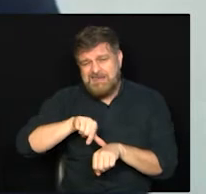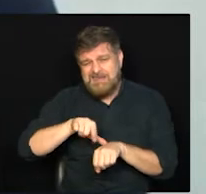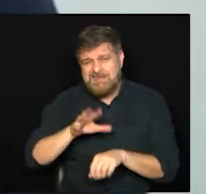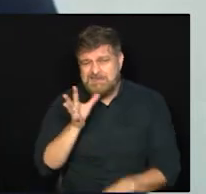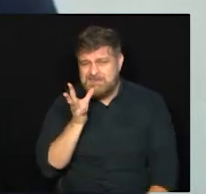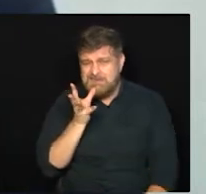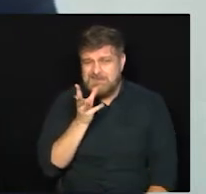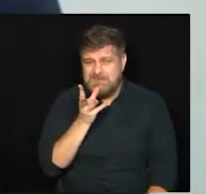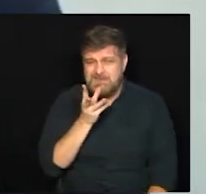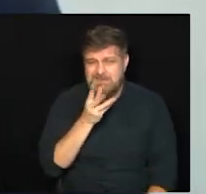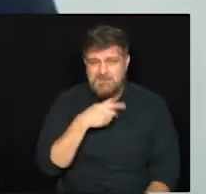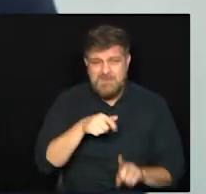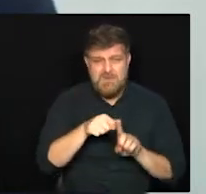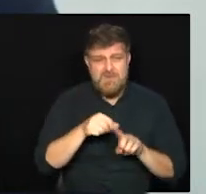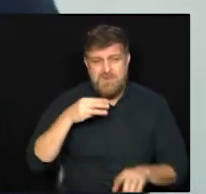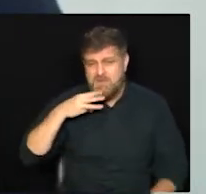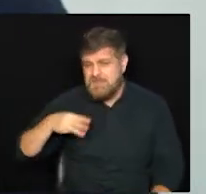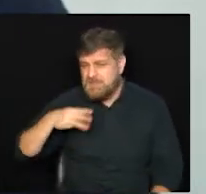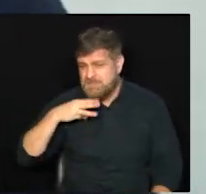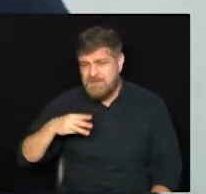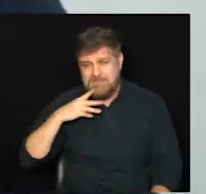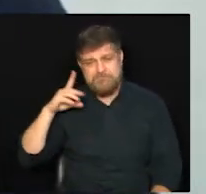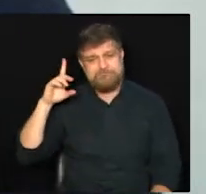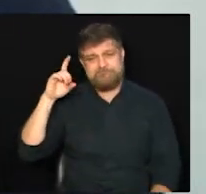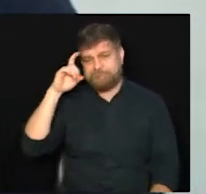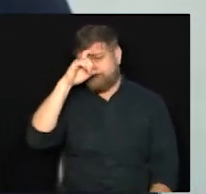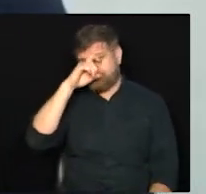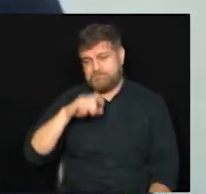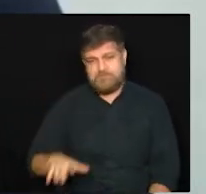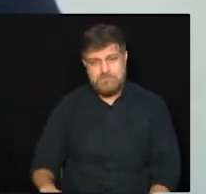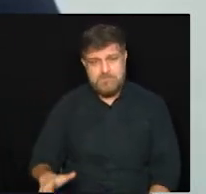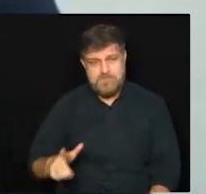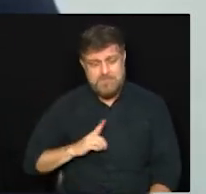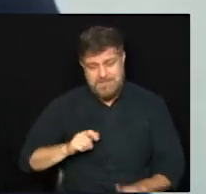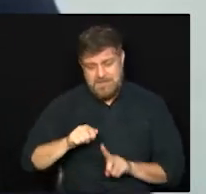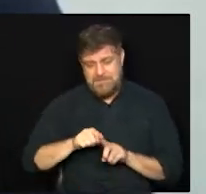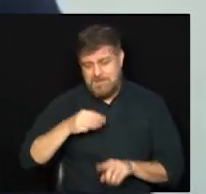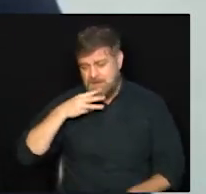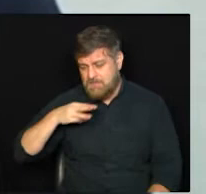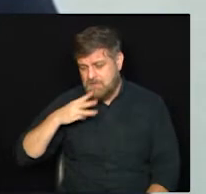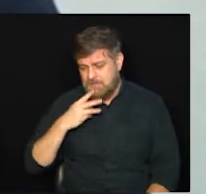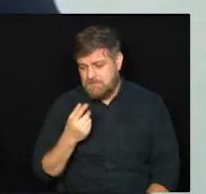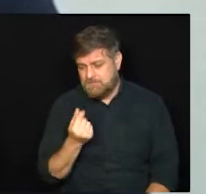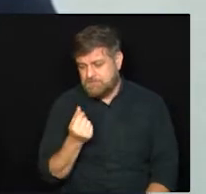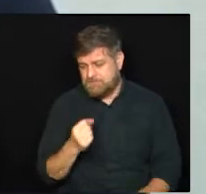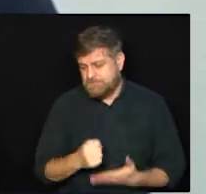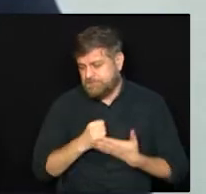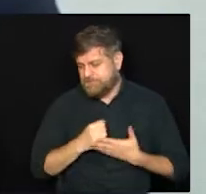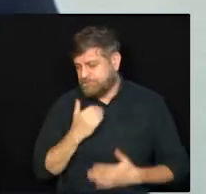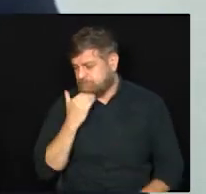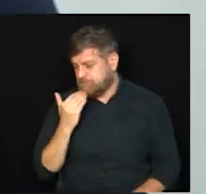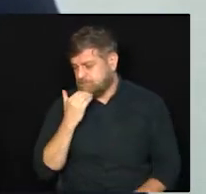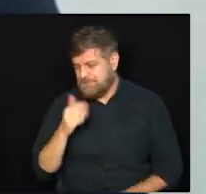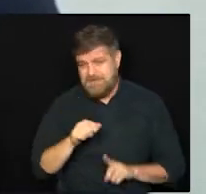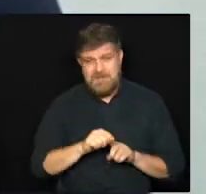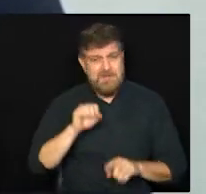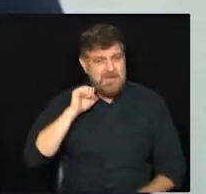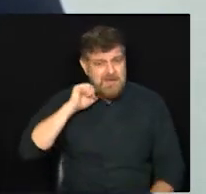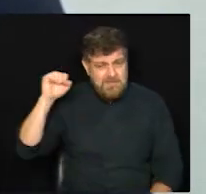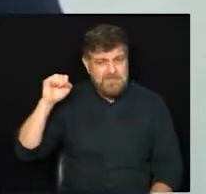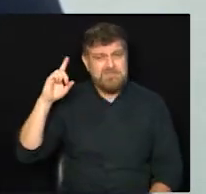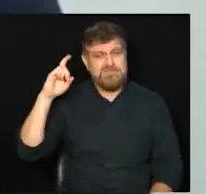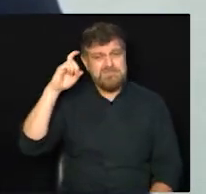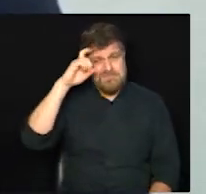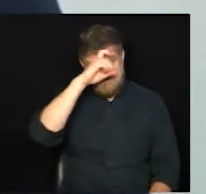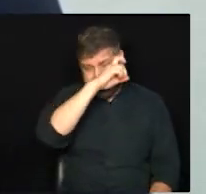um mês de março muito difícil e um mês de março, né, sem o benefício emergencial e o mês de abril muito difícil. Então,